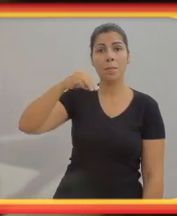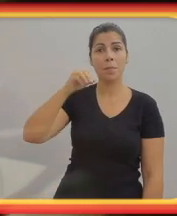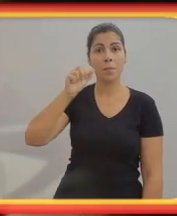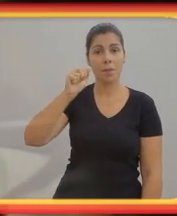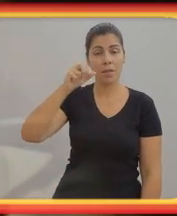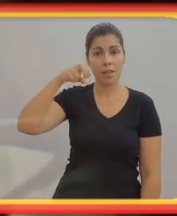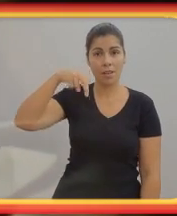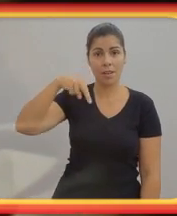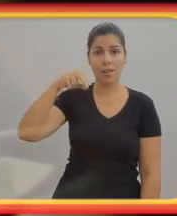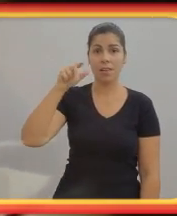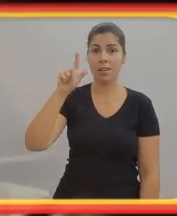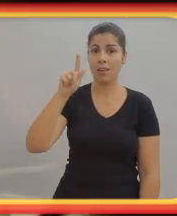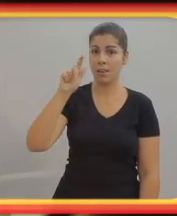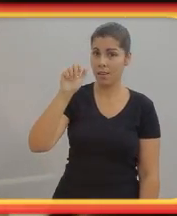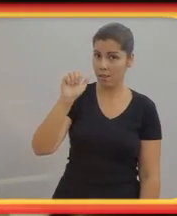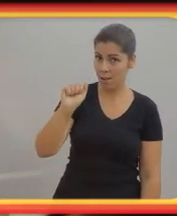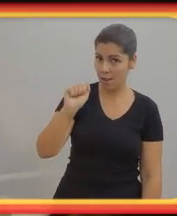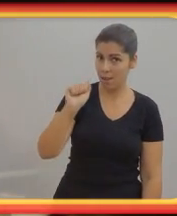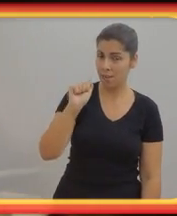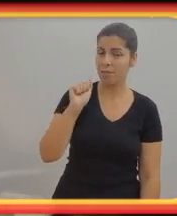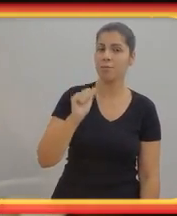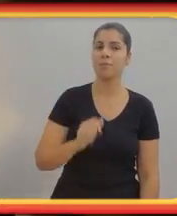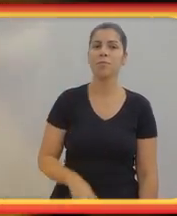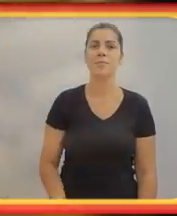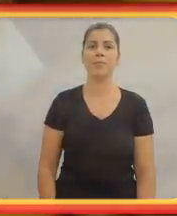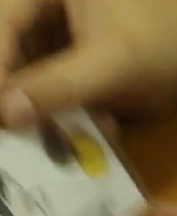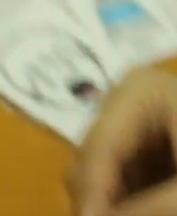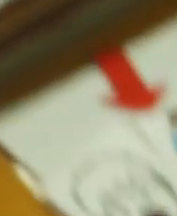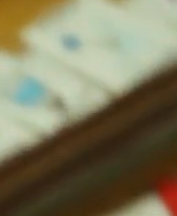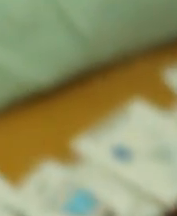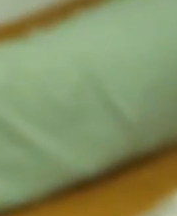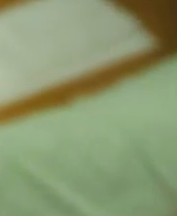El. Menino. O. Menino.